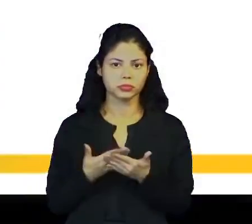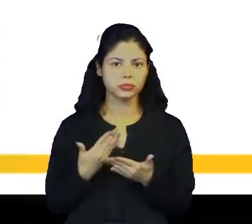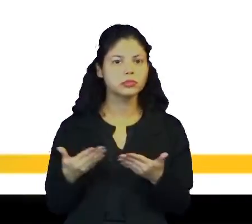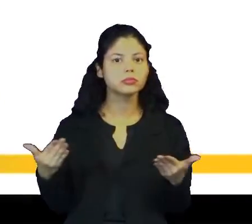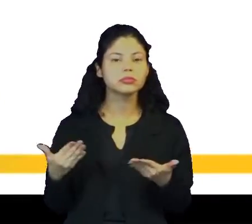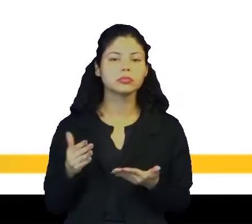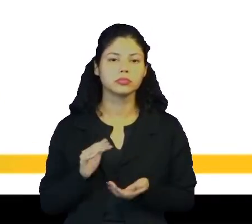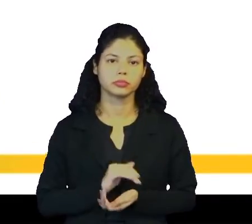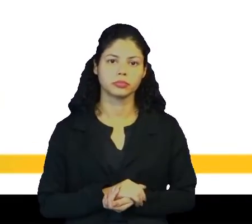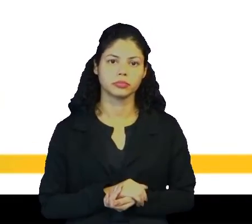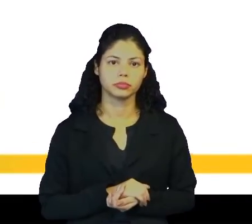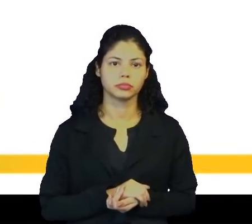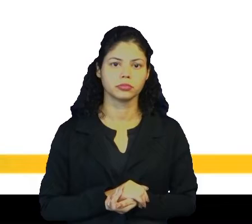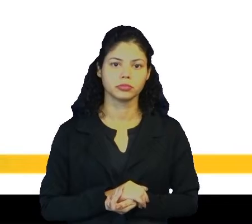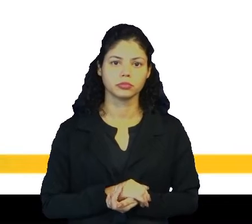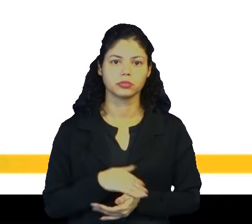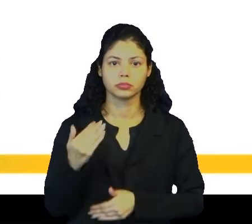hoje.